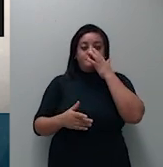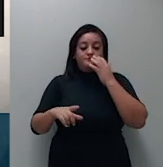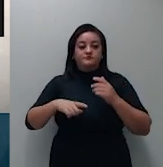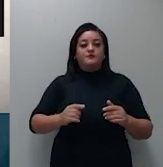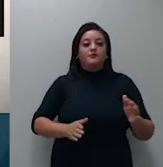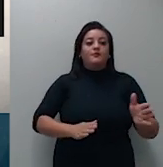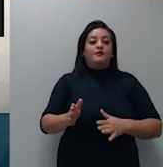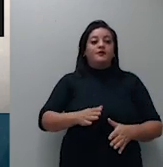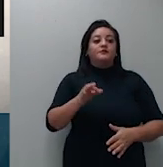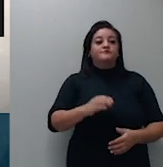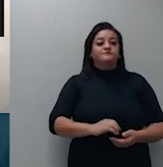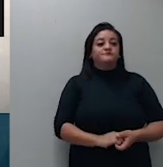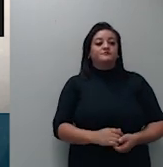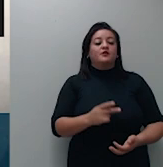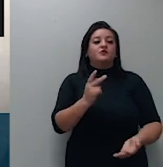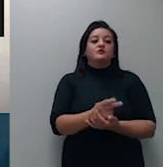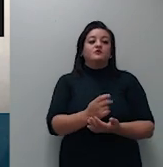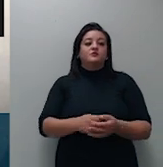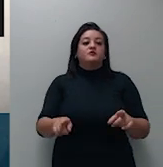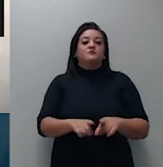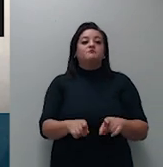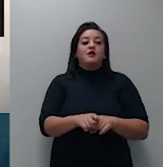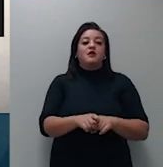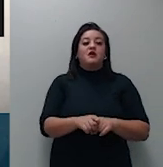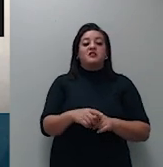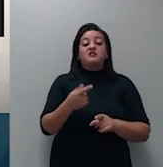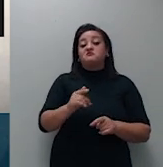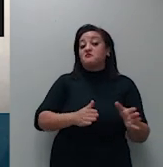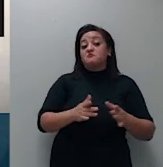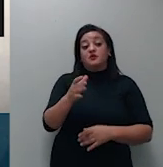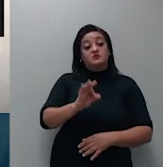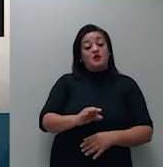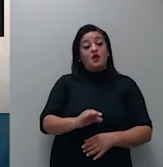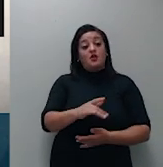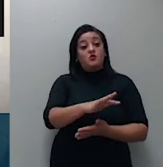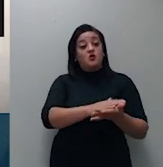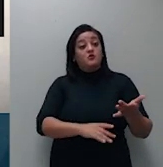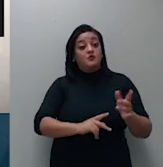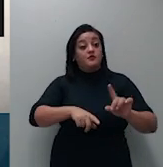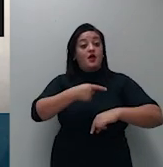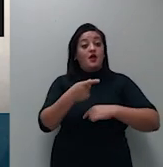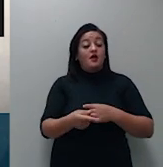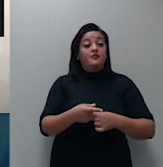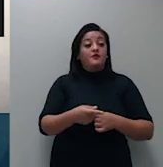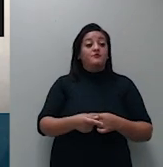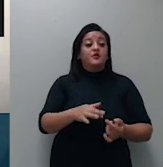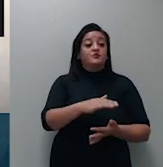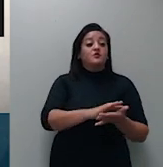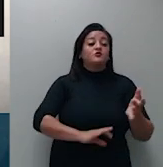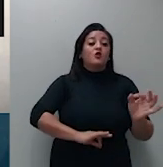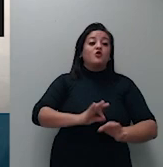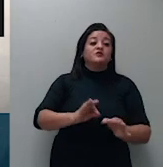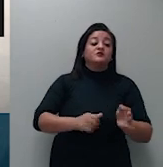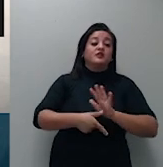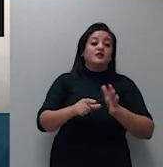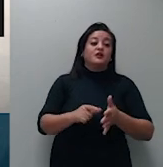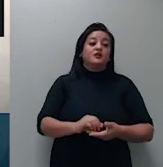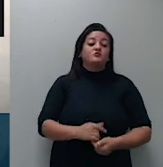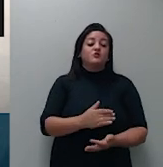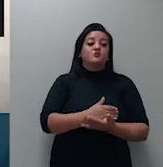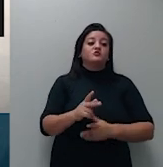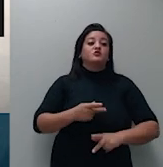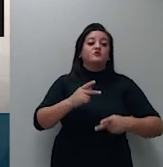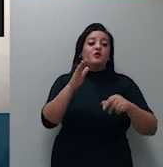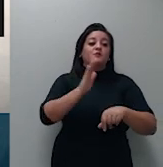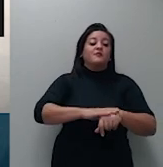contrato determinar se prolongou terminar da mente o contador por meio da conta elaborada de